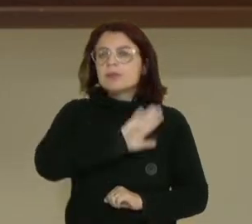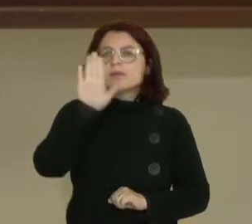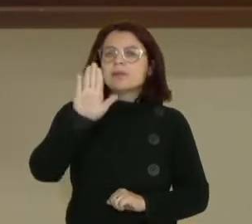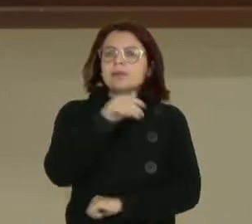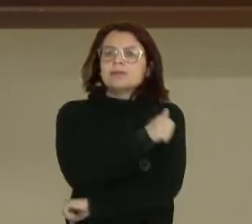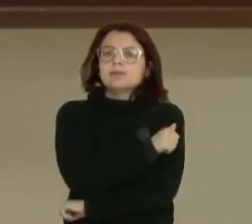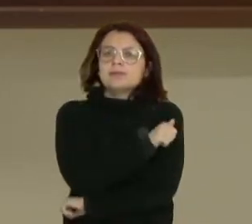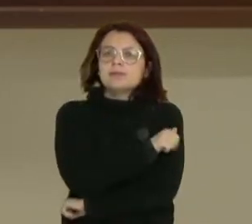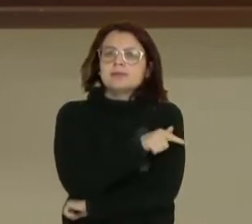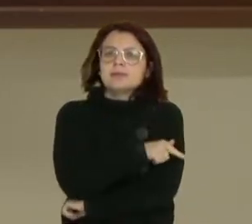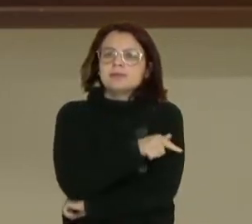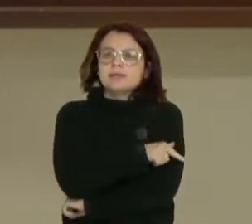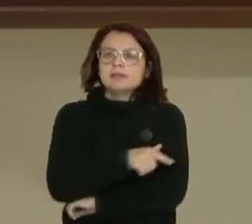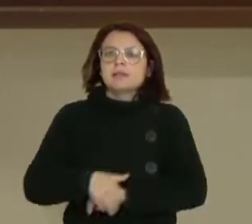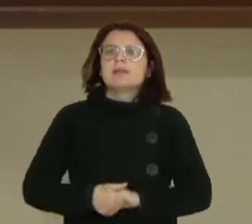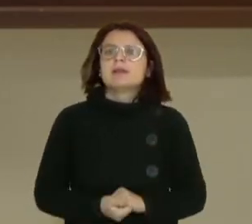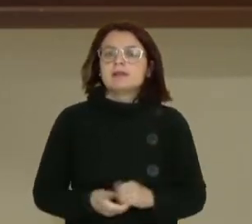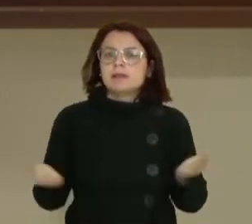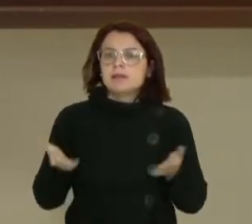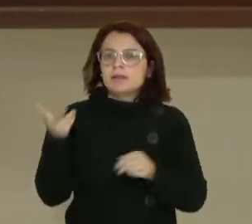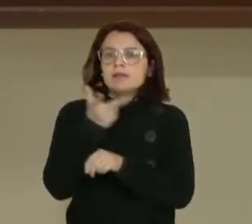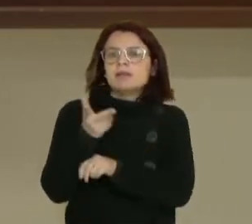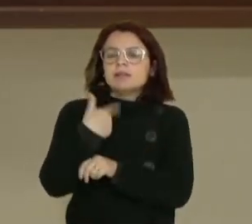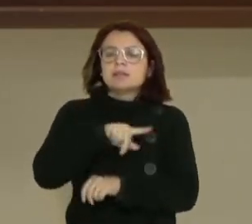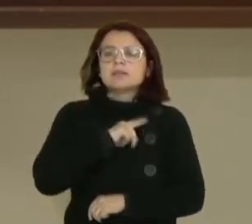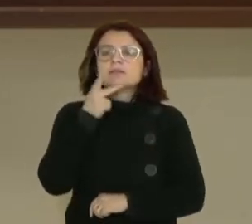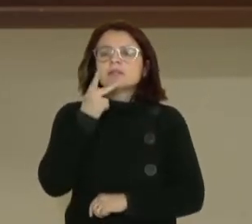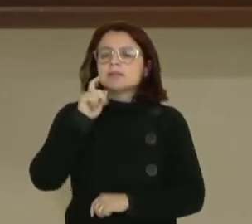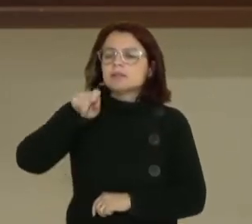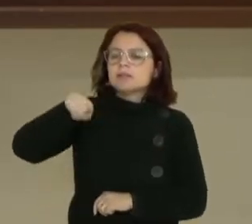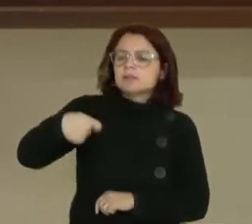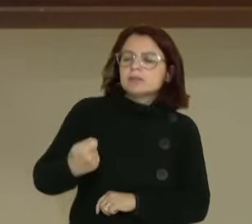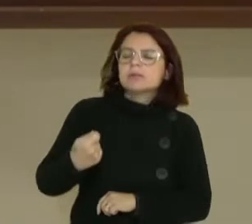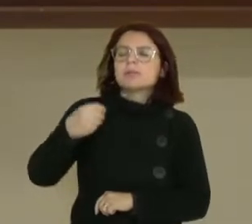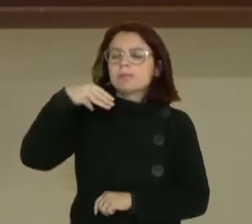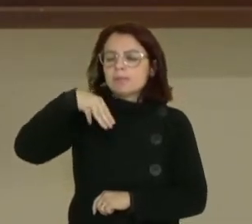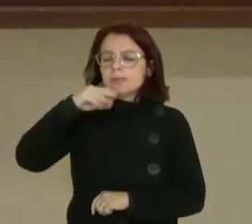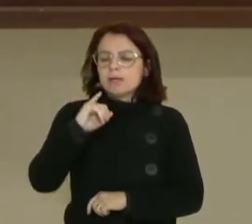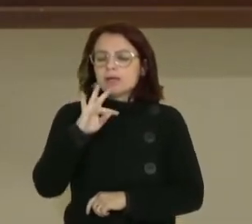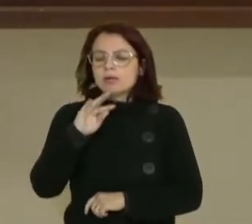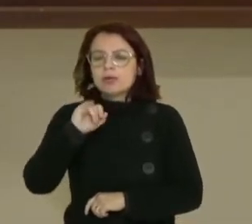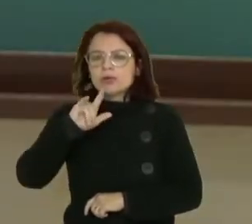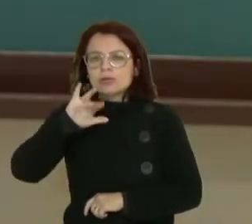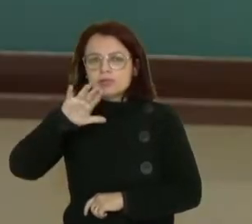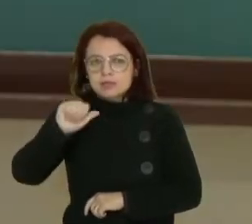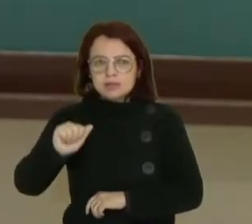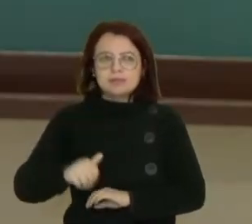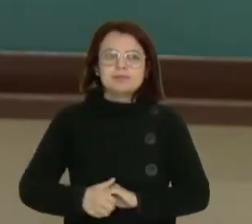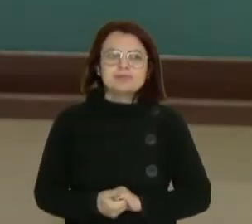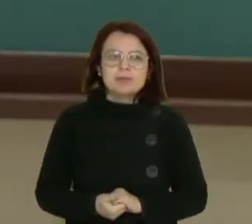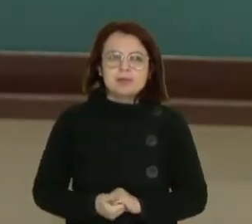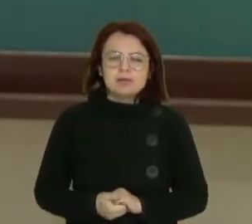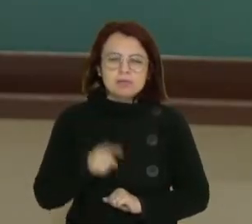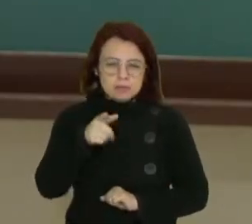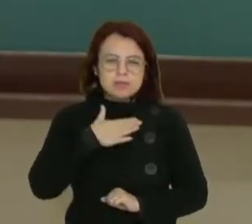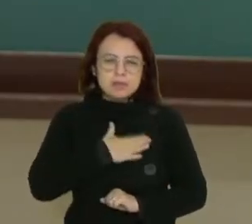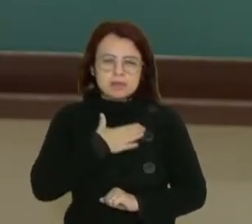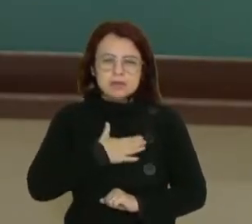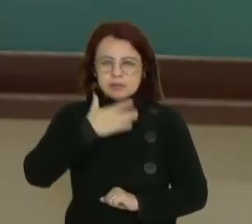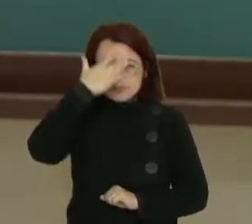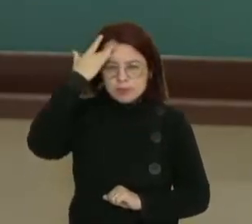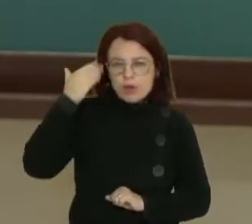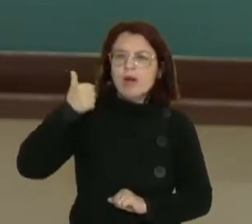Olá, estudantes do sétimo ano! Neste vídeo vamos falar de mitologias. Você gosta dos heróis